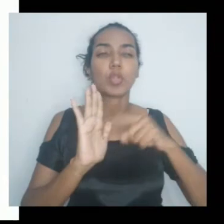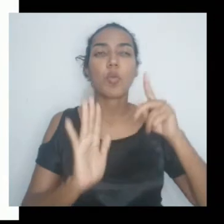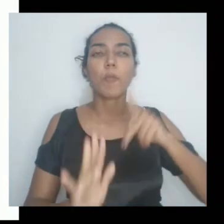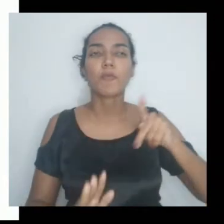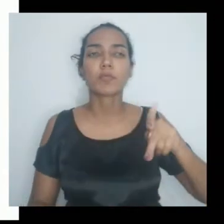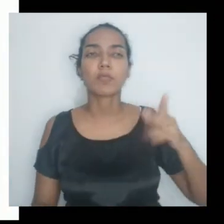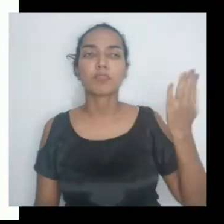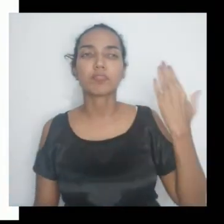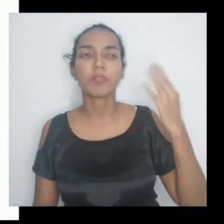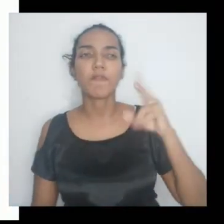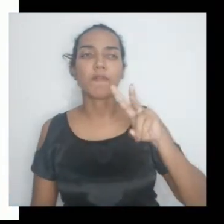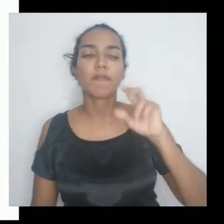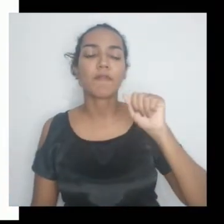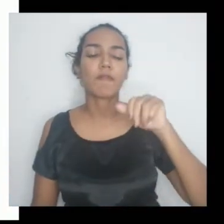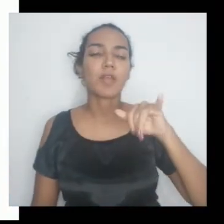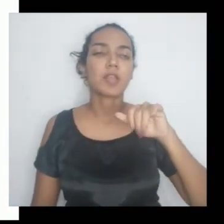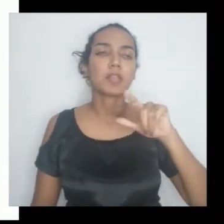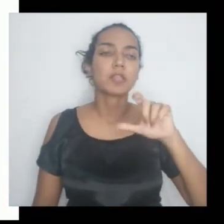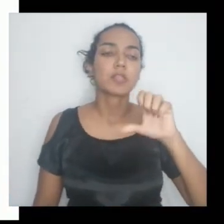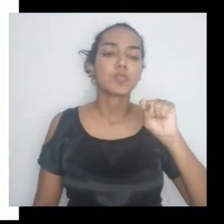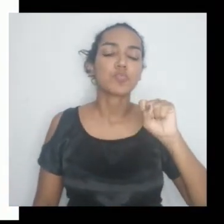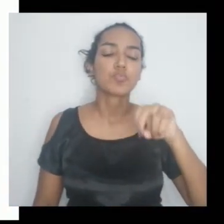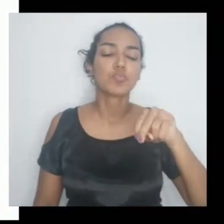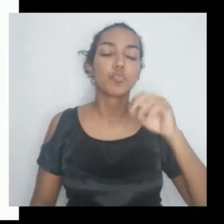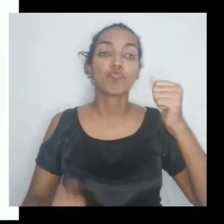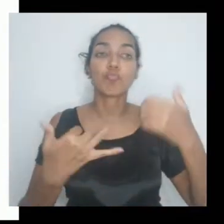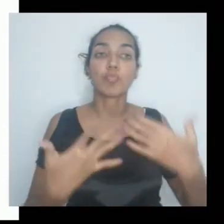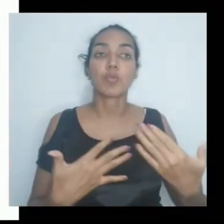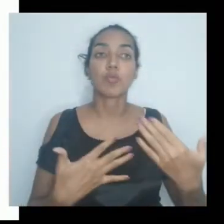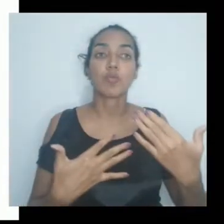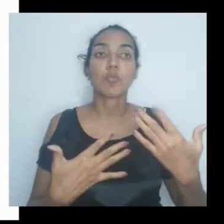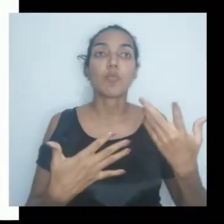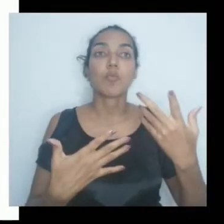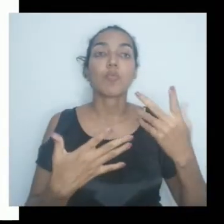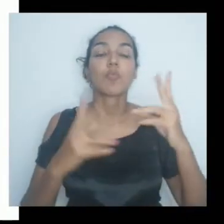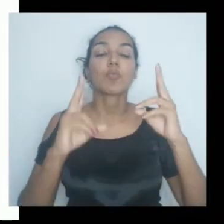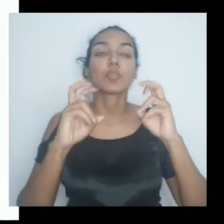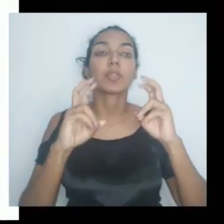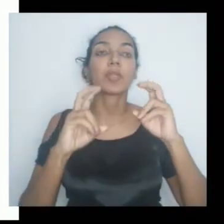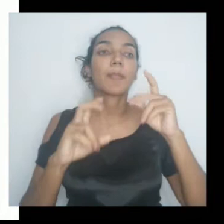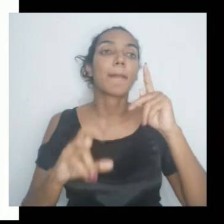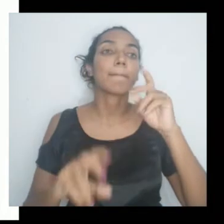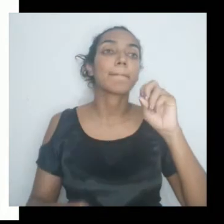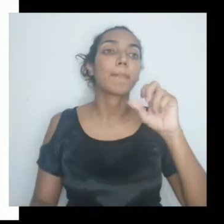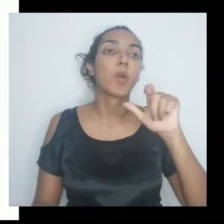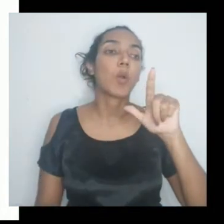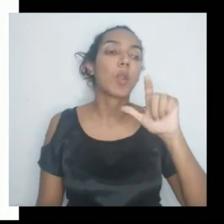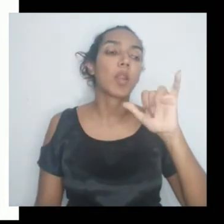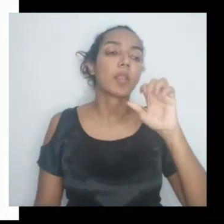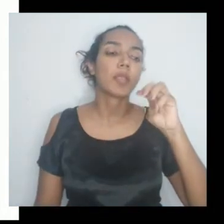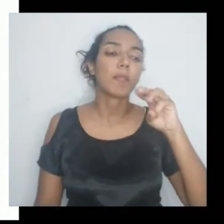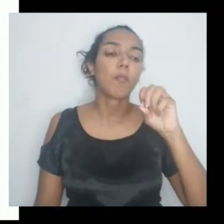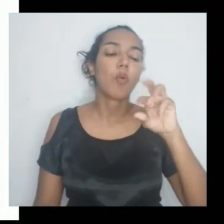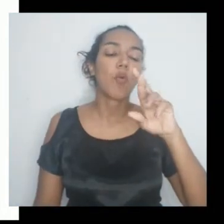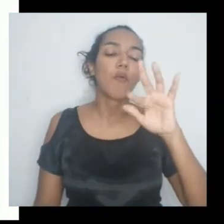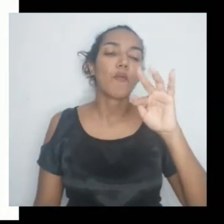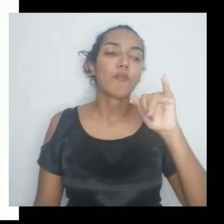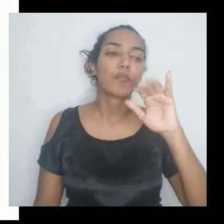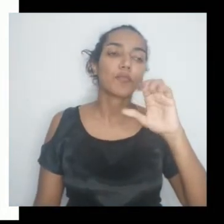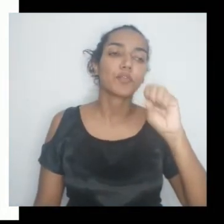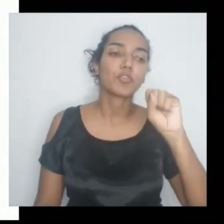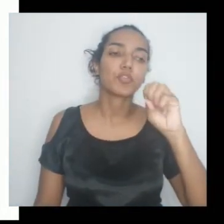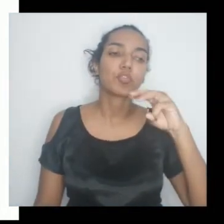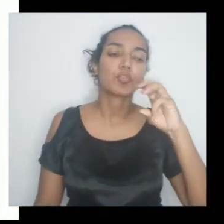vídeos passados sobre polimorfismo e casts, e deu um exemplo de como você deve fazer casts. Mas é bom lembrar